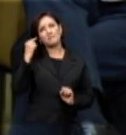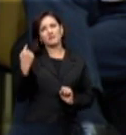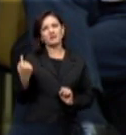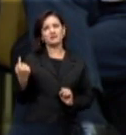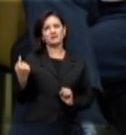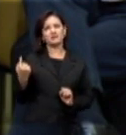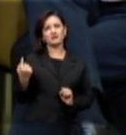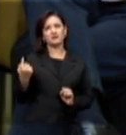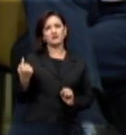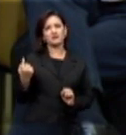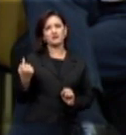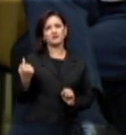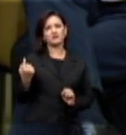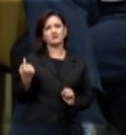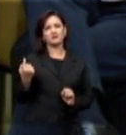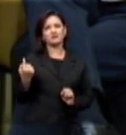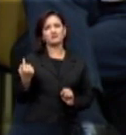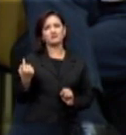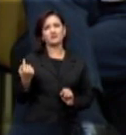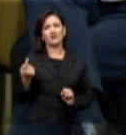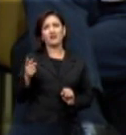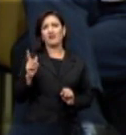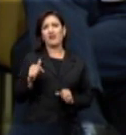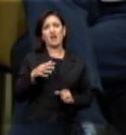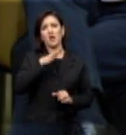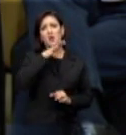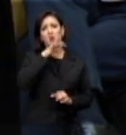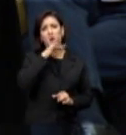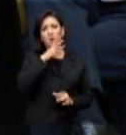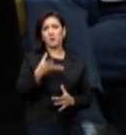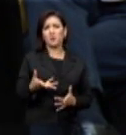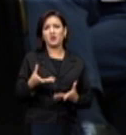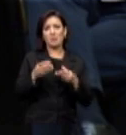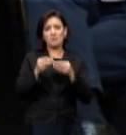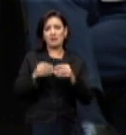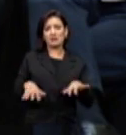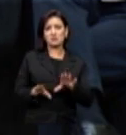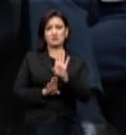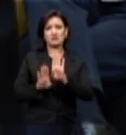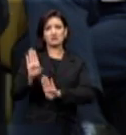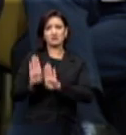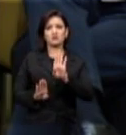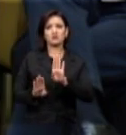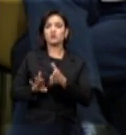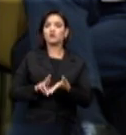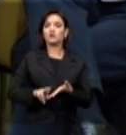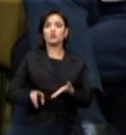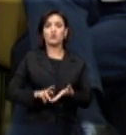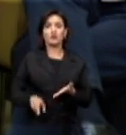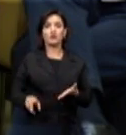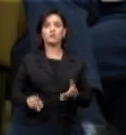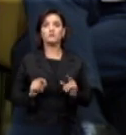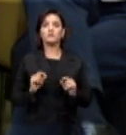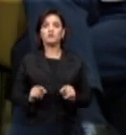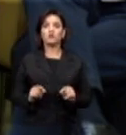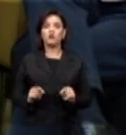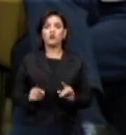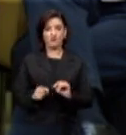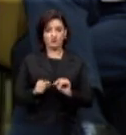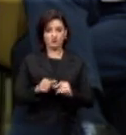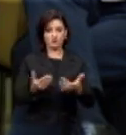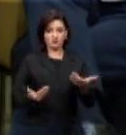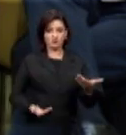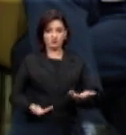isso é uma frustração da licitação. Não é. A concessão nada mais é que a prestação de um